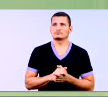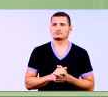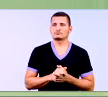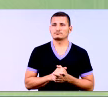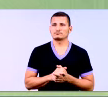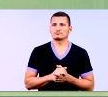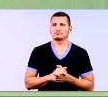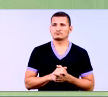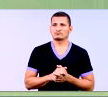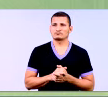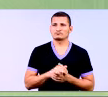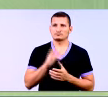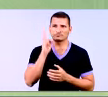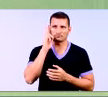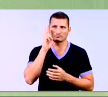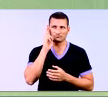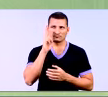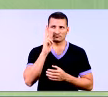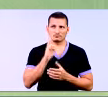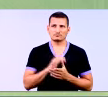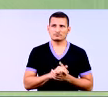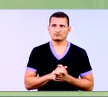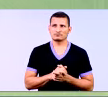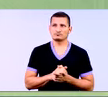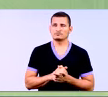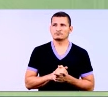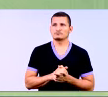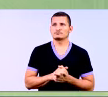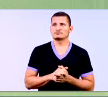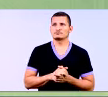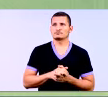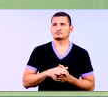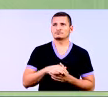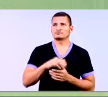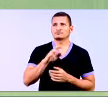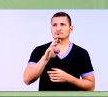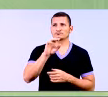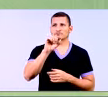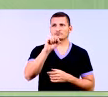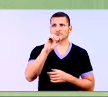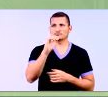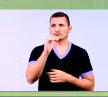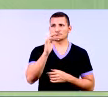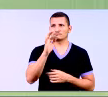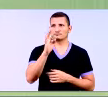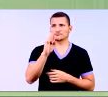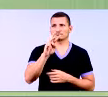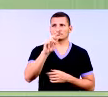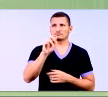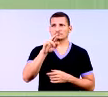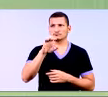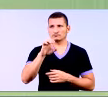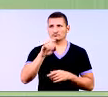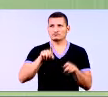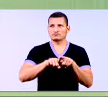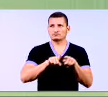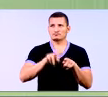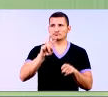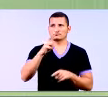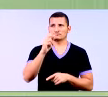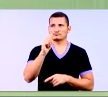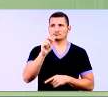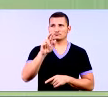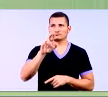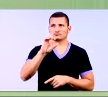Aqui a gente já comentou, né, gente, que o computador é composto por software e hardware, não adianta eu escolher só um dos componentes de hardware e achar que a máquina vai ser a melhor máquina